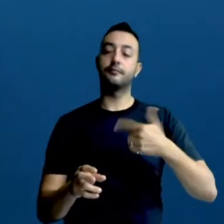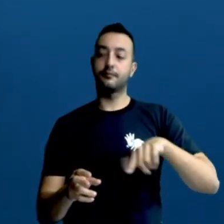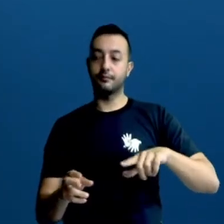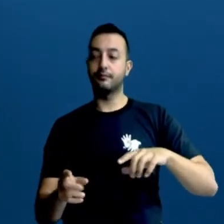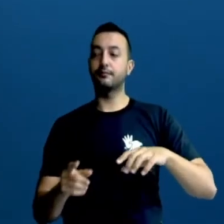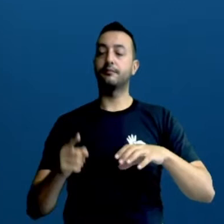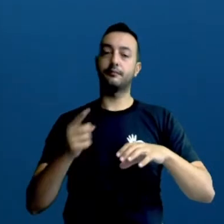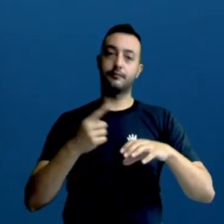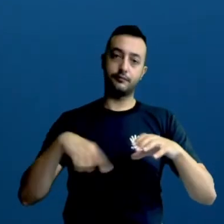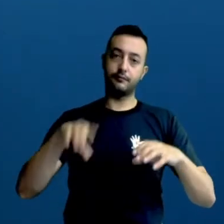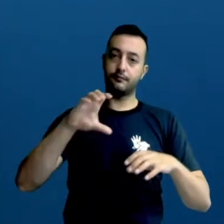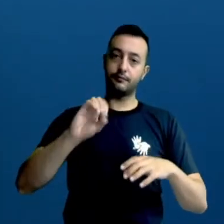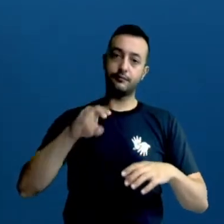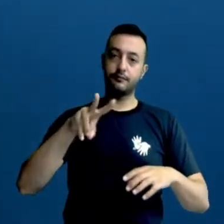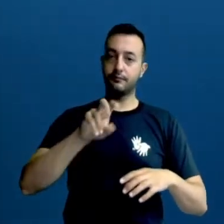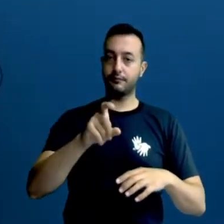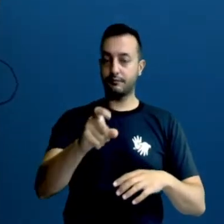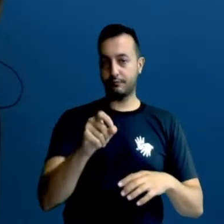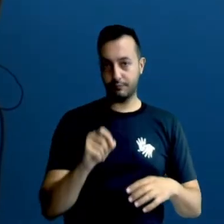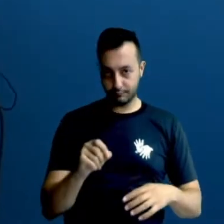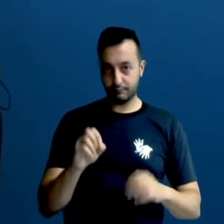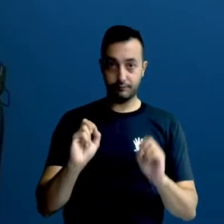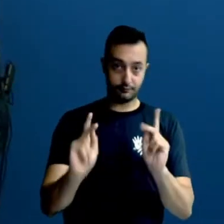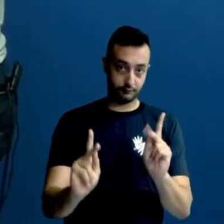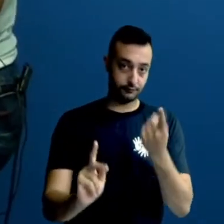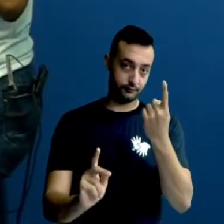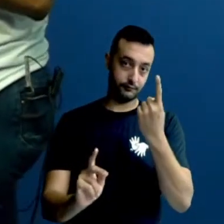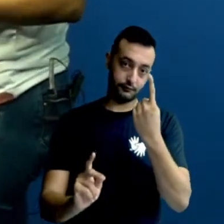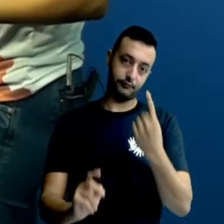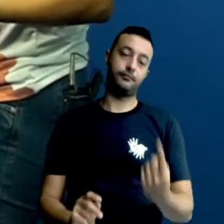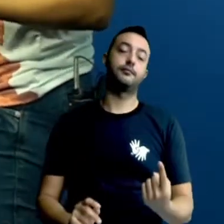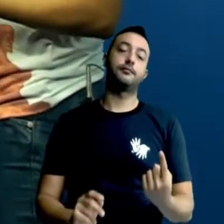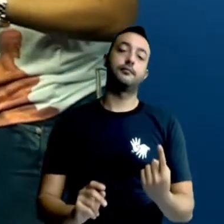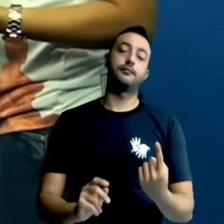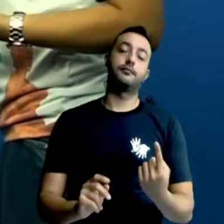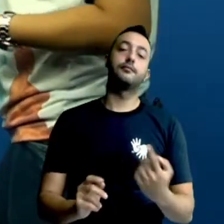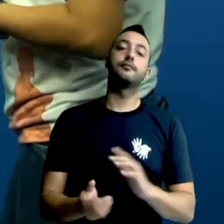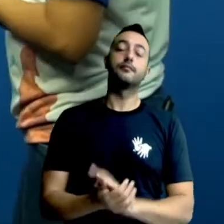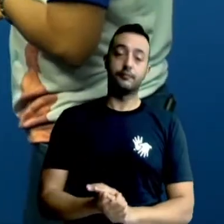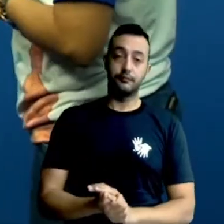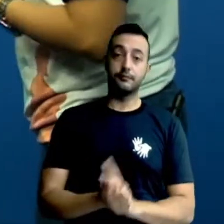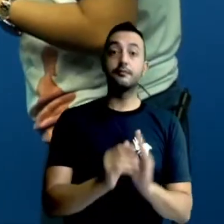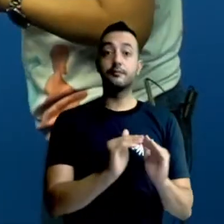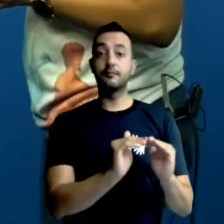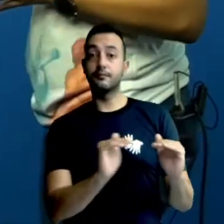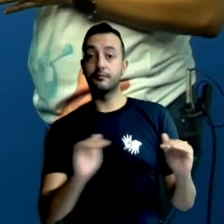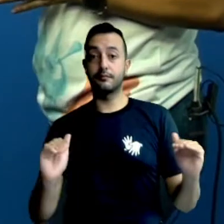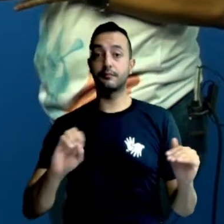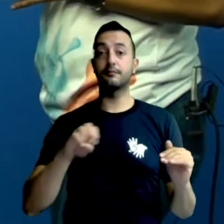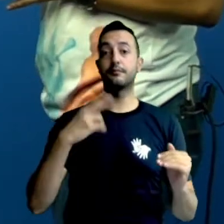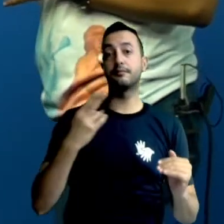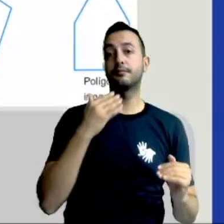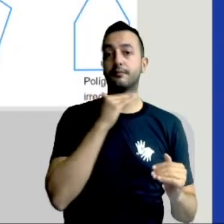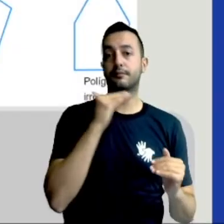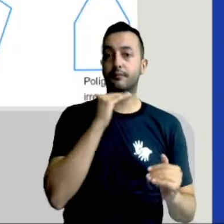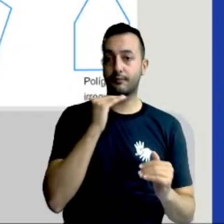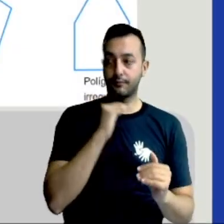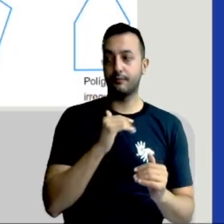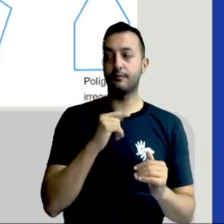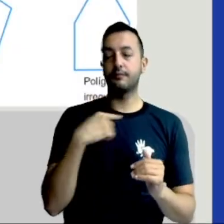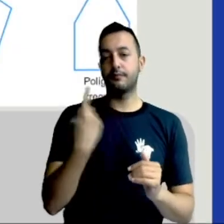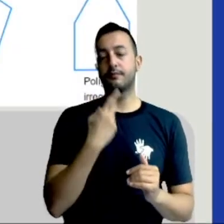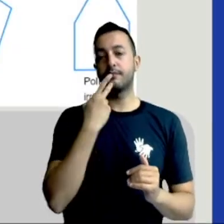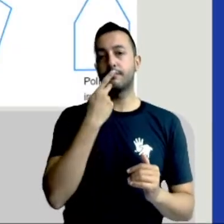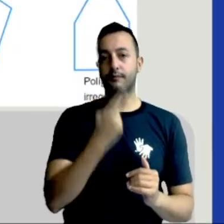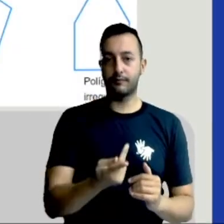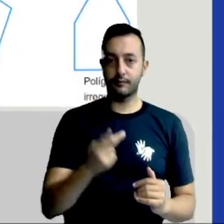polígono convexo, o único desses 4 exemplos, ok? E o polígono regular ou irregular? Então, nós